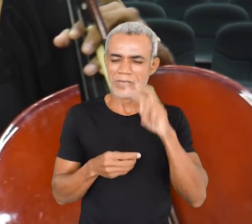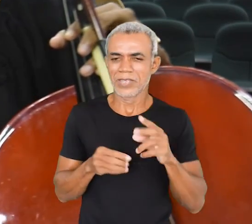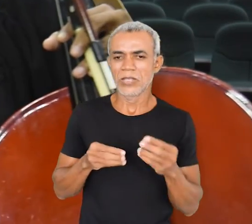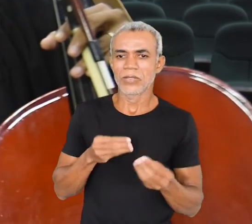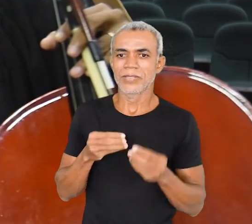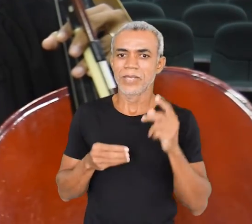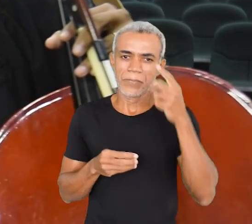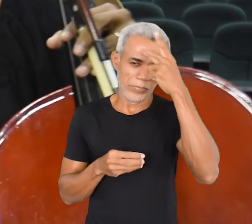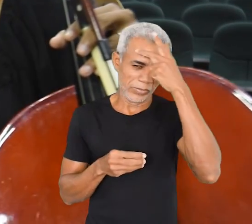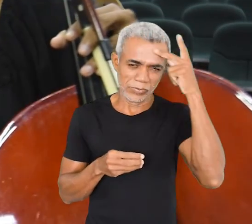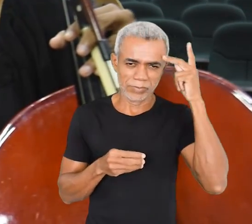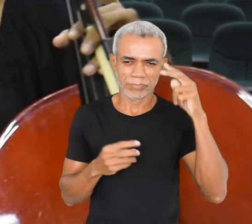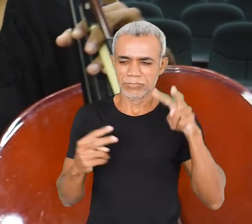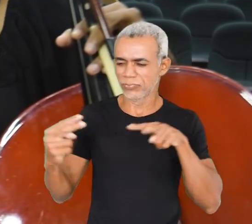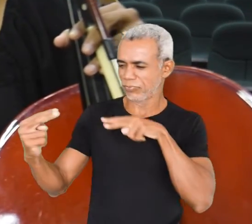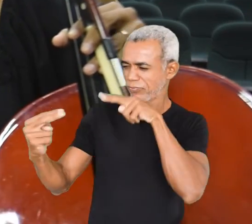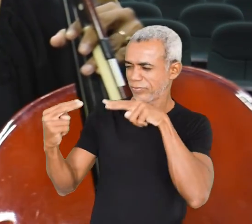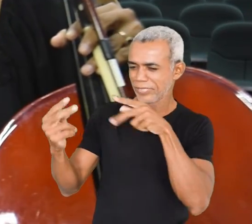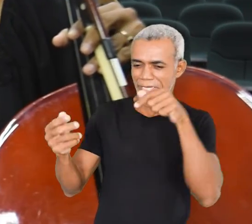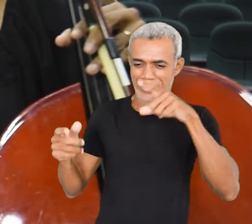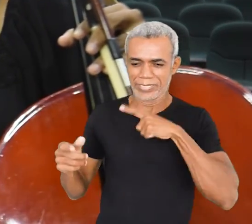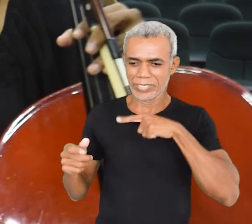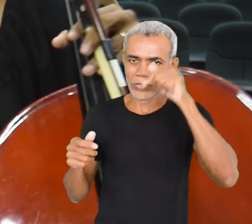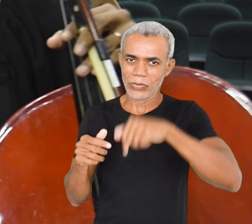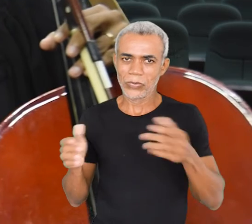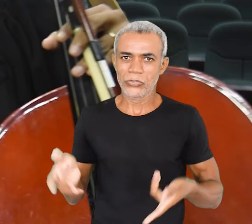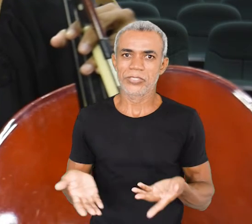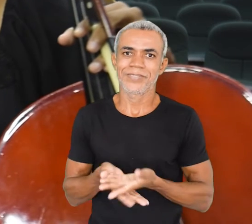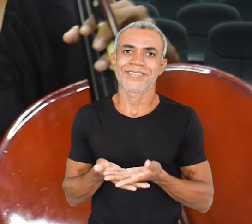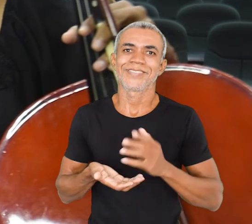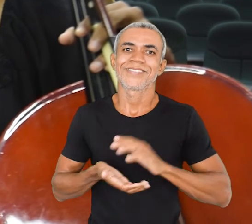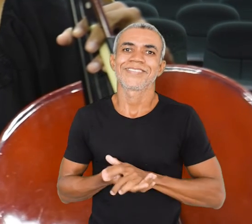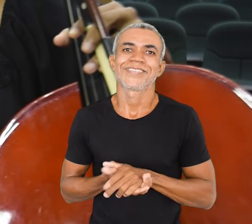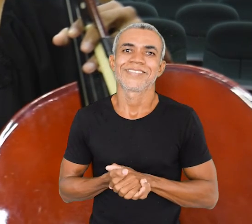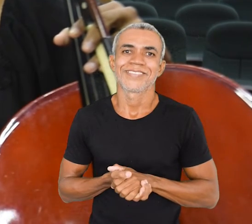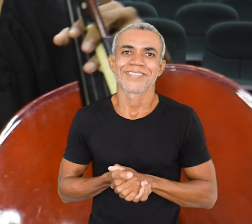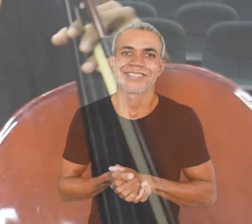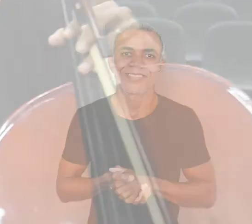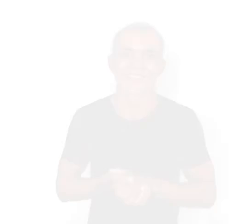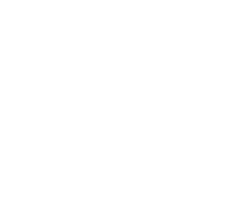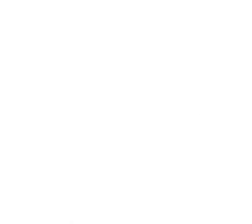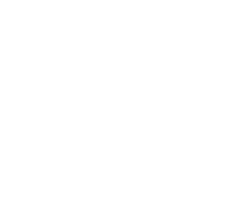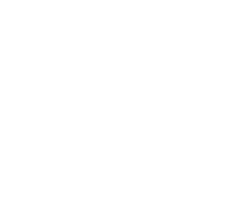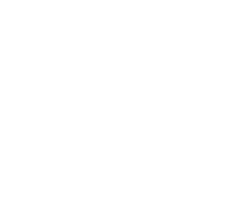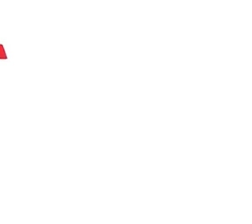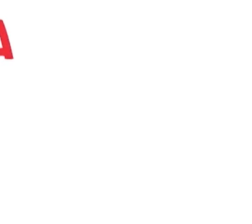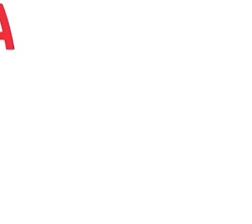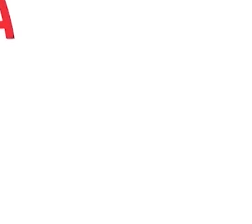relembrar a minha história e ver a minha história no rosto de cada pessoa que está aqui hoje, né?